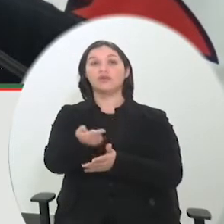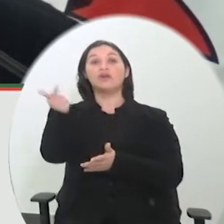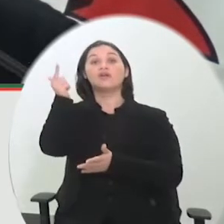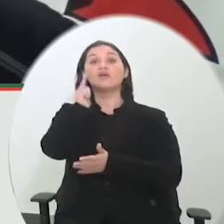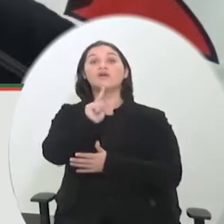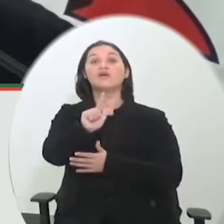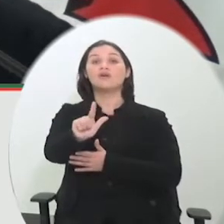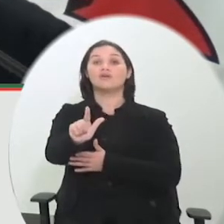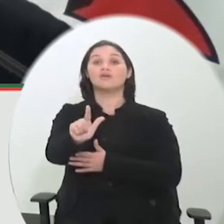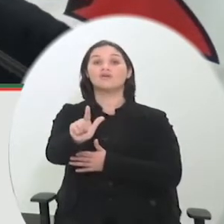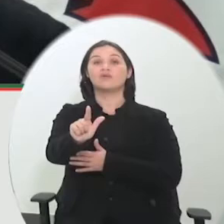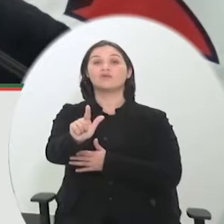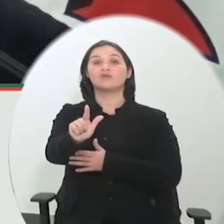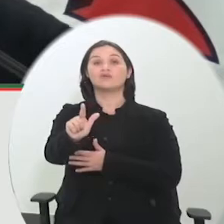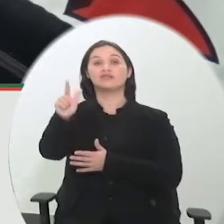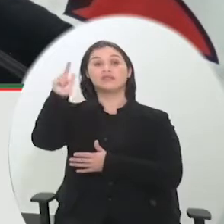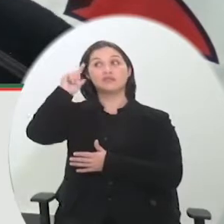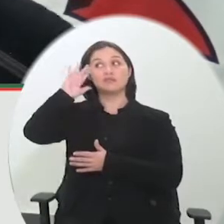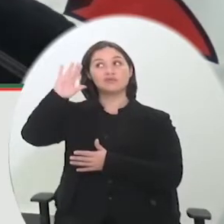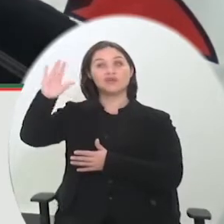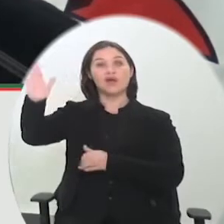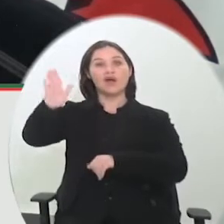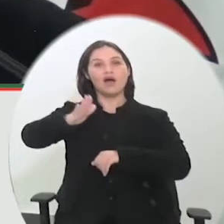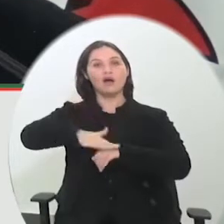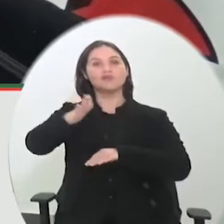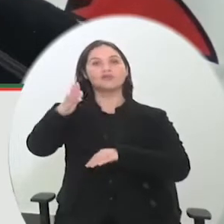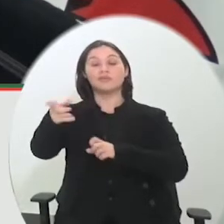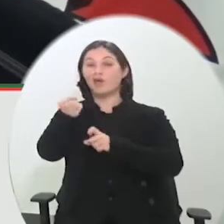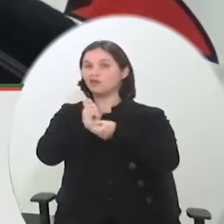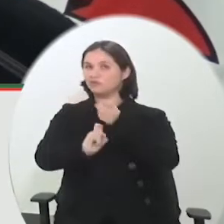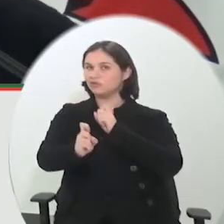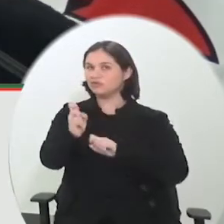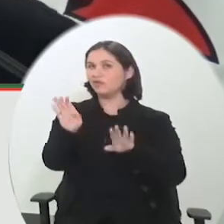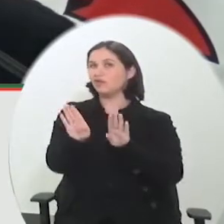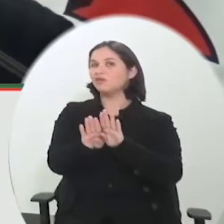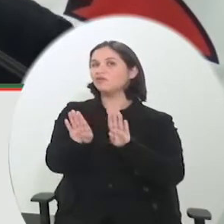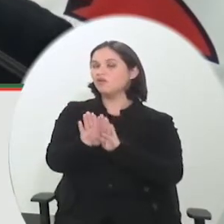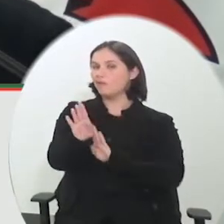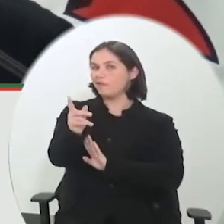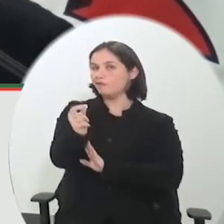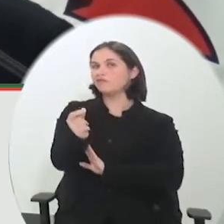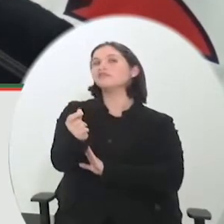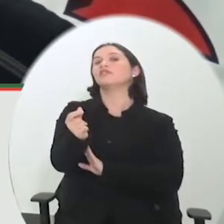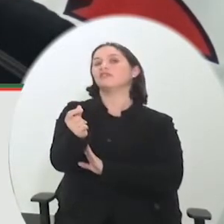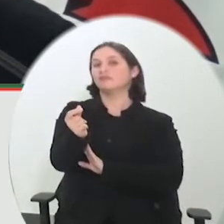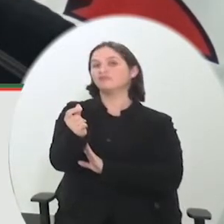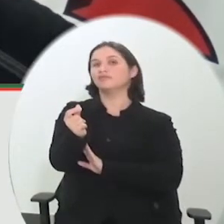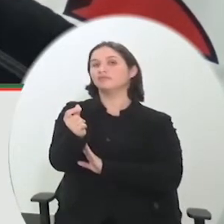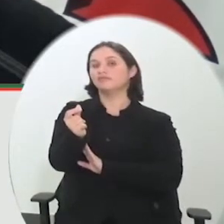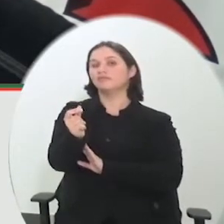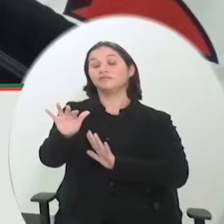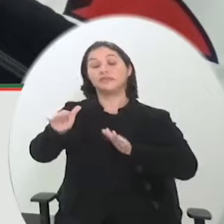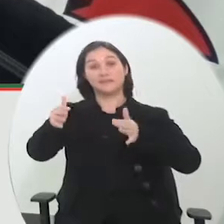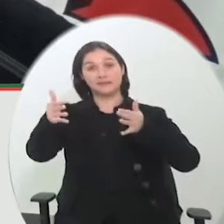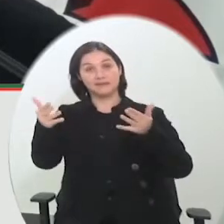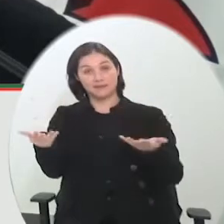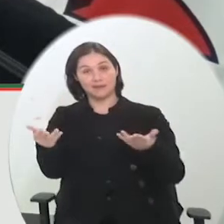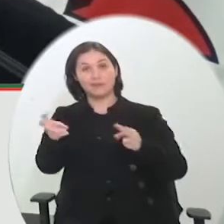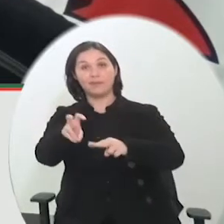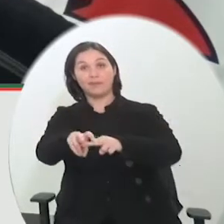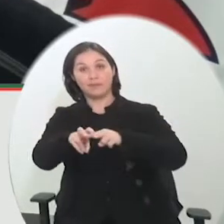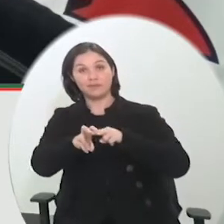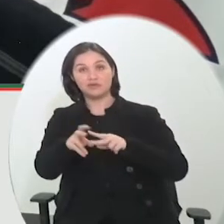as tão sonhadas autonomias administrativa e financeira e, portanto,